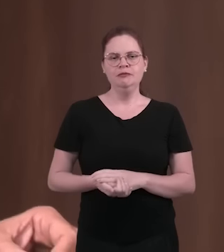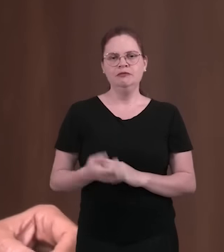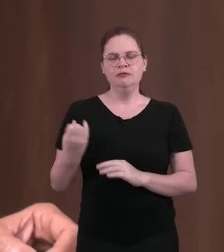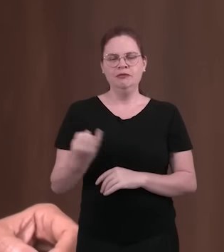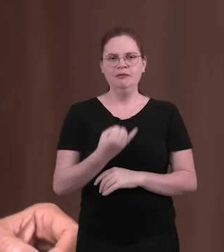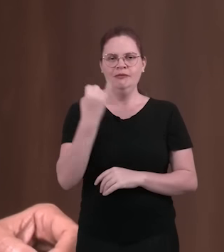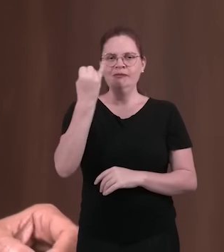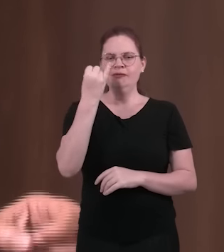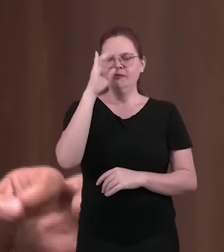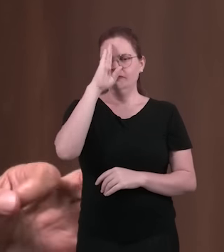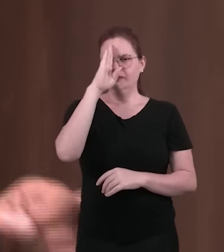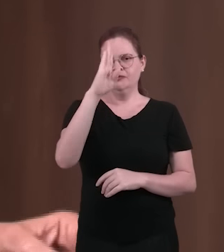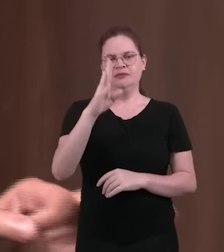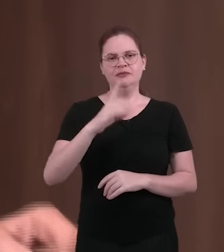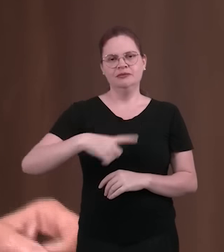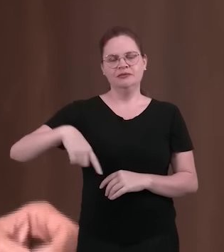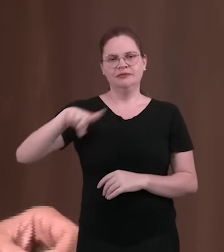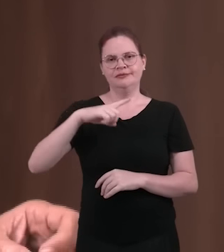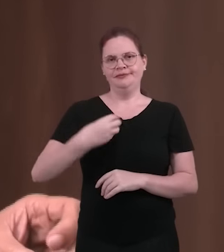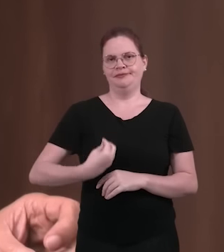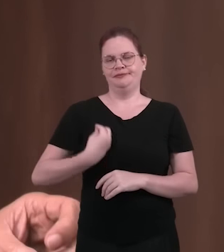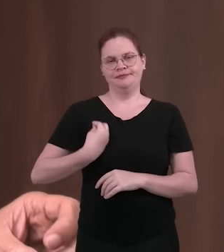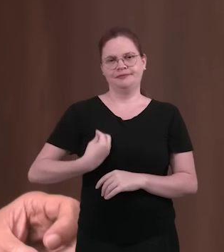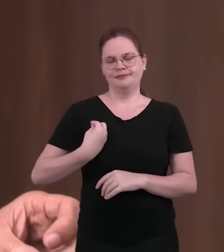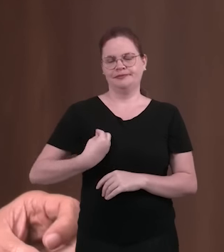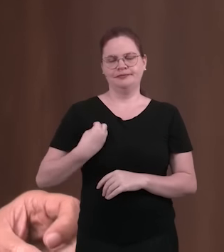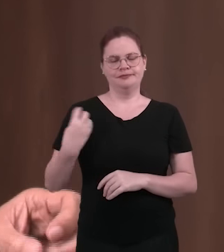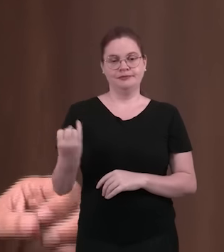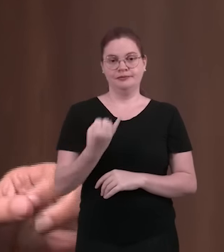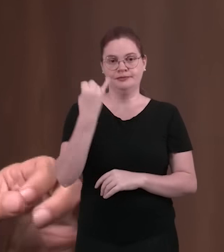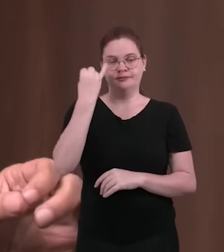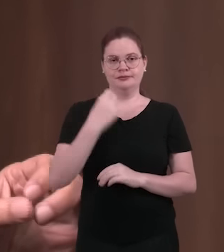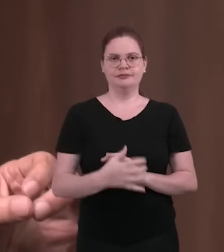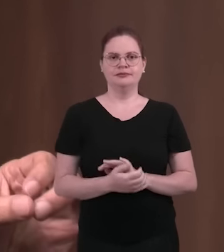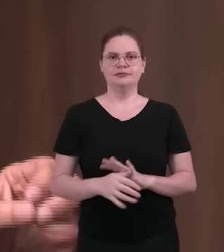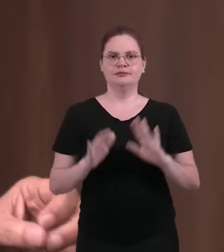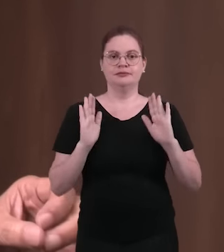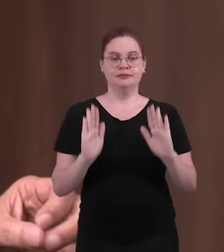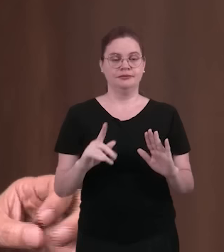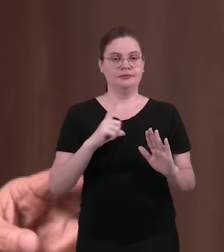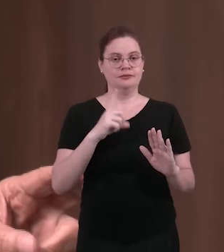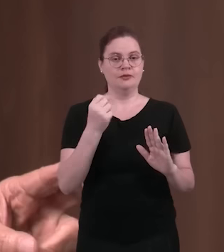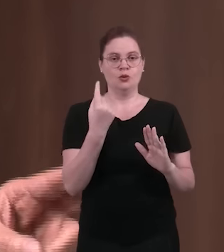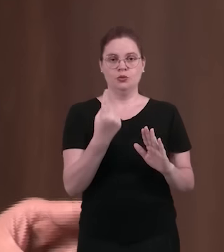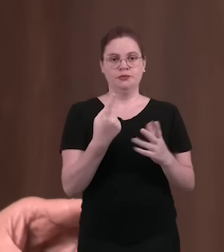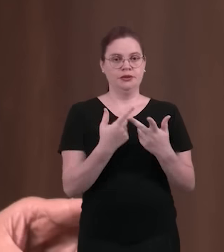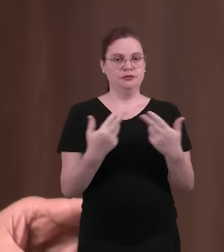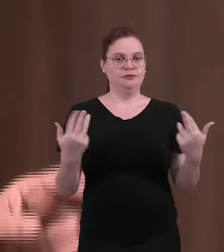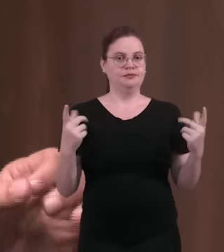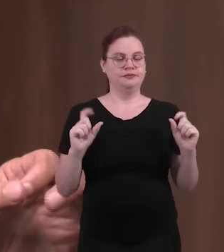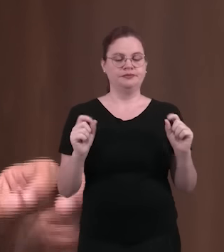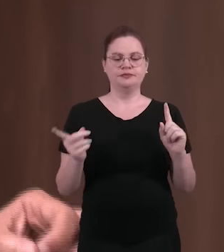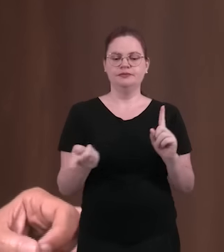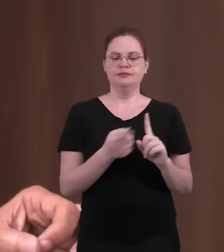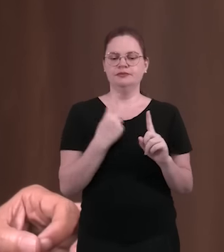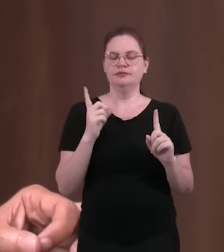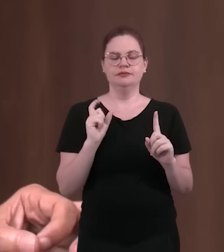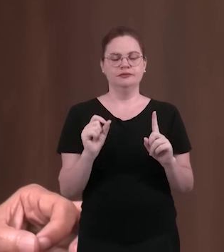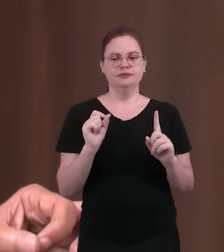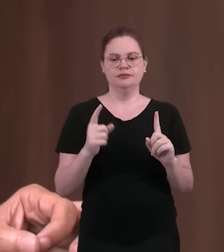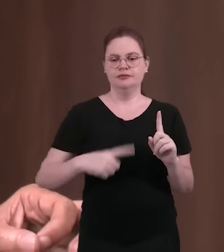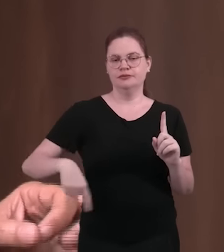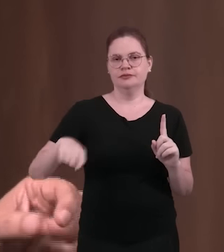essencial para a nossa vida, é importante para a nossa vida. Mas há uma coisa: primeiro, nós devemos